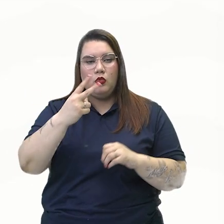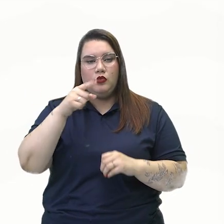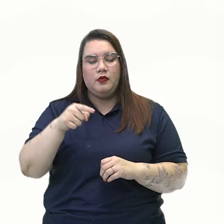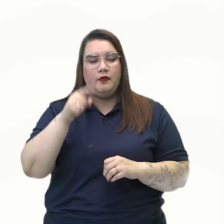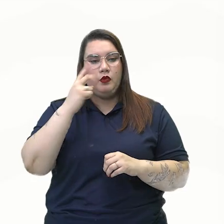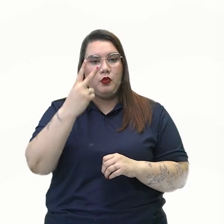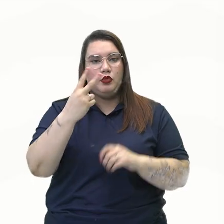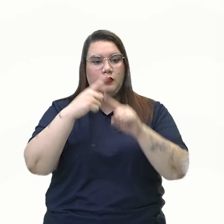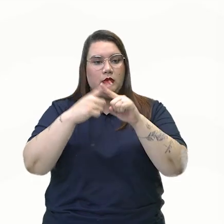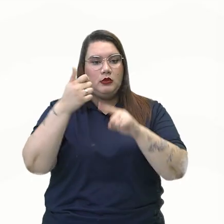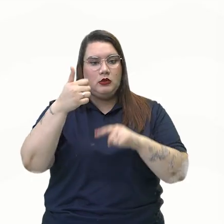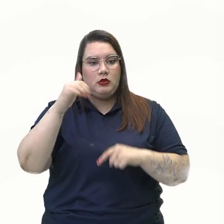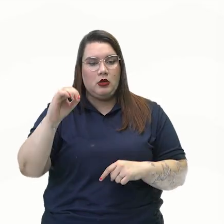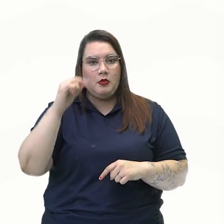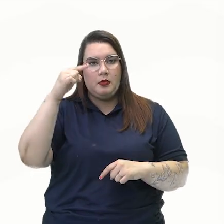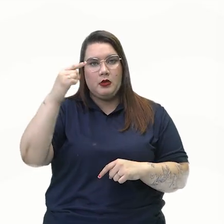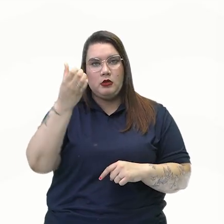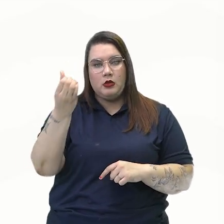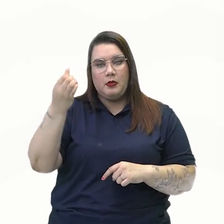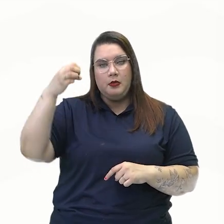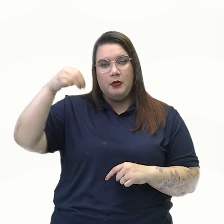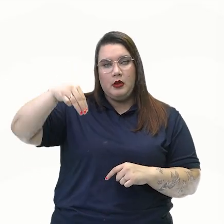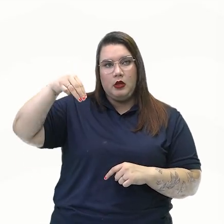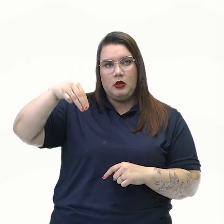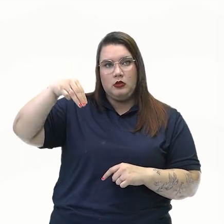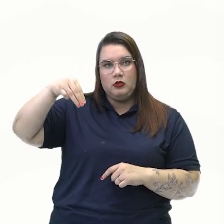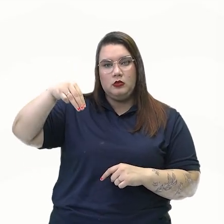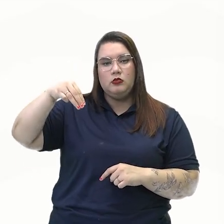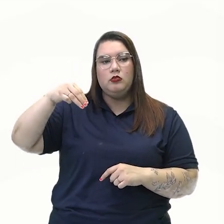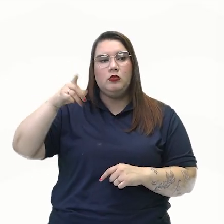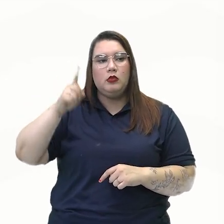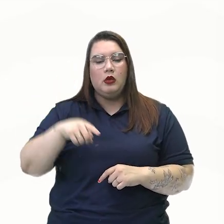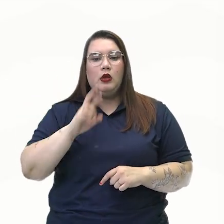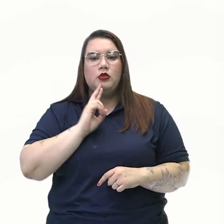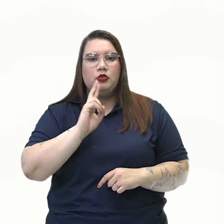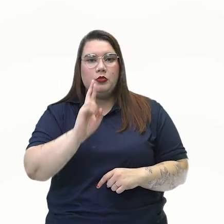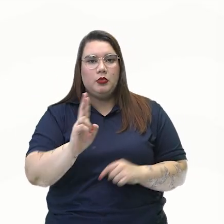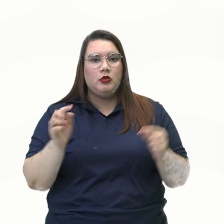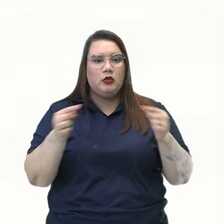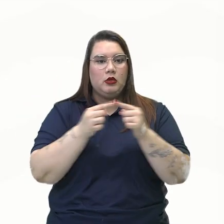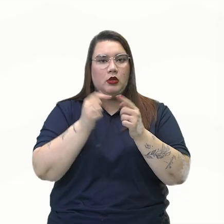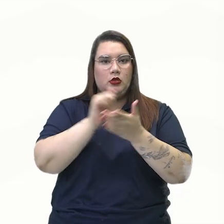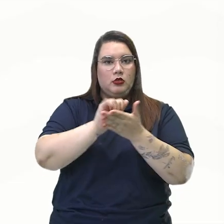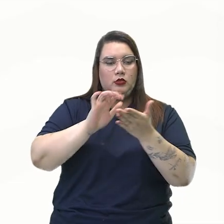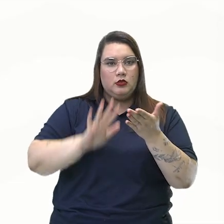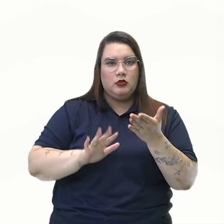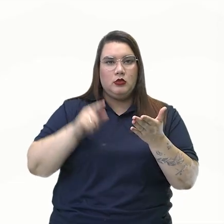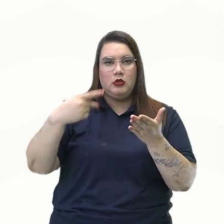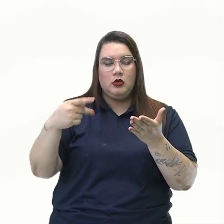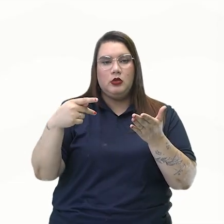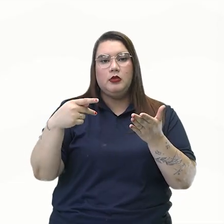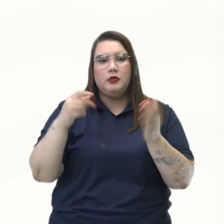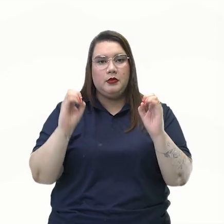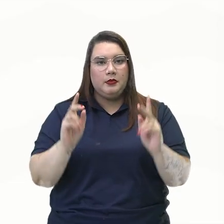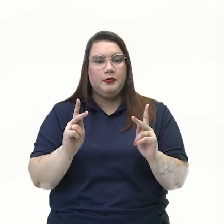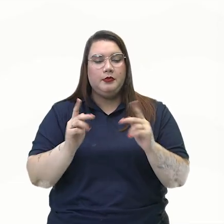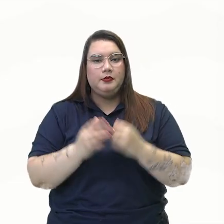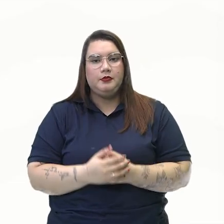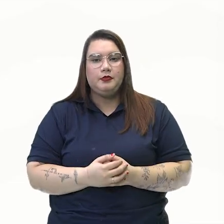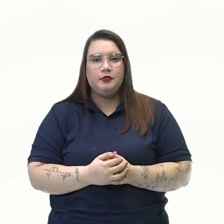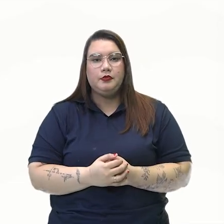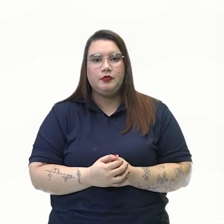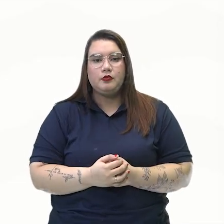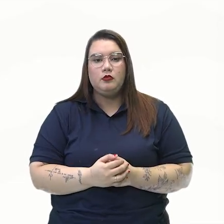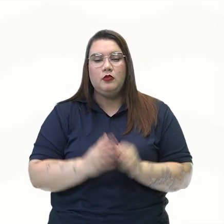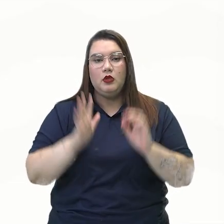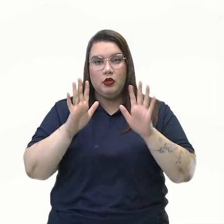6 metros é o nosso comprimento de onda desta onda aí do nosso exemplo. Muito bem,